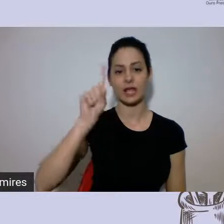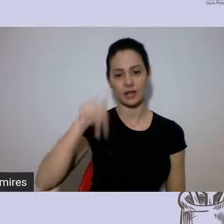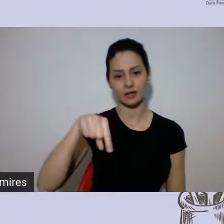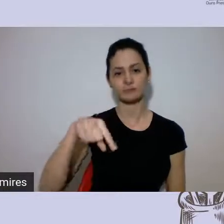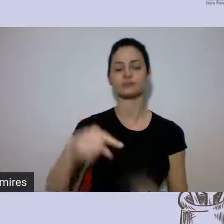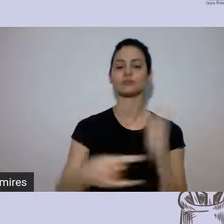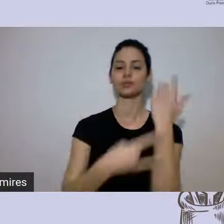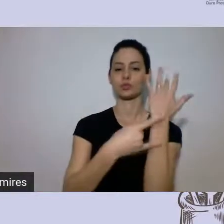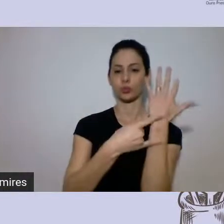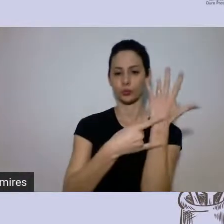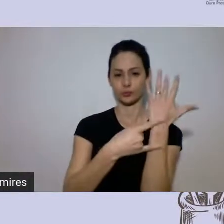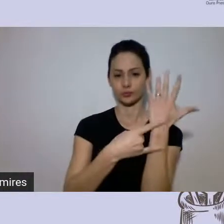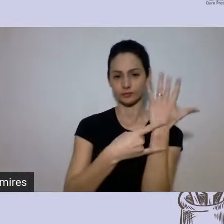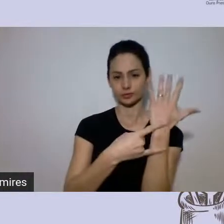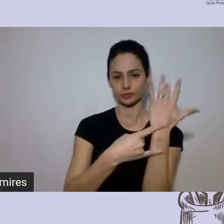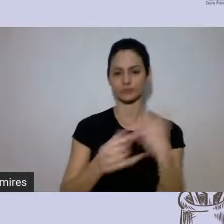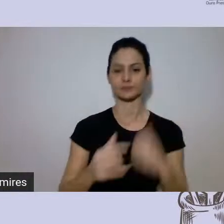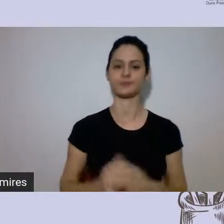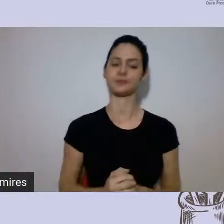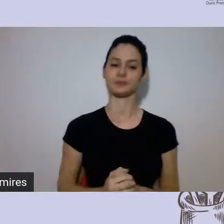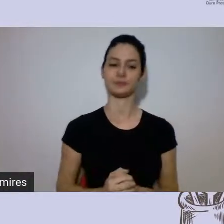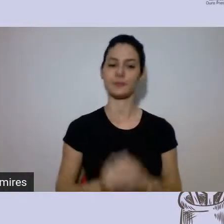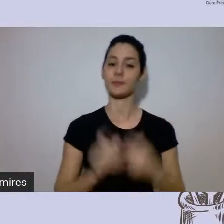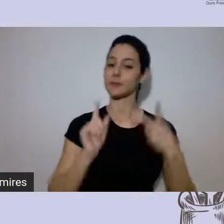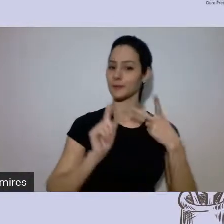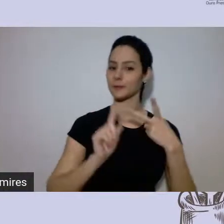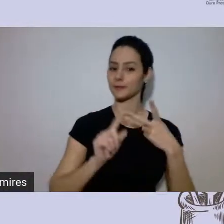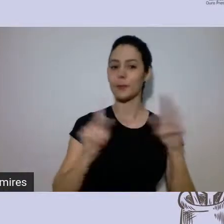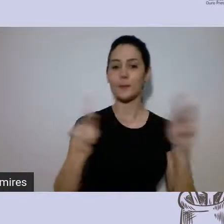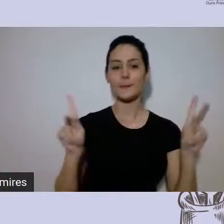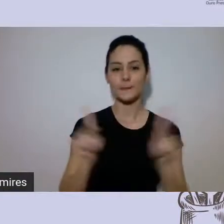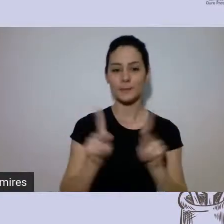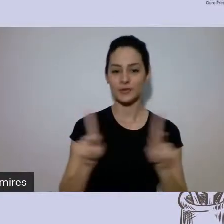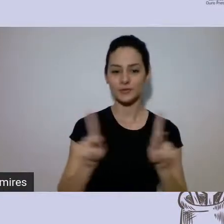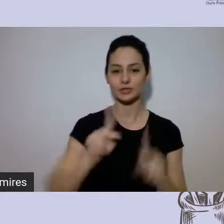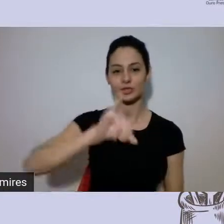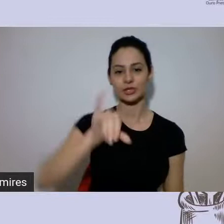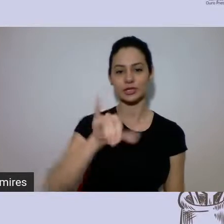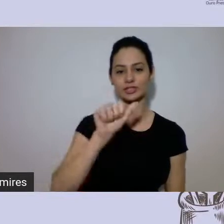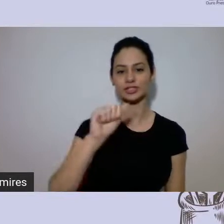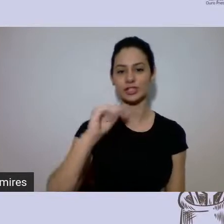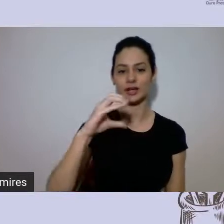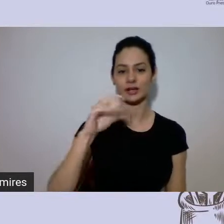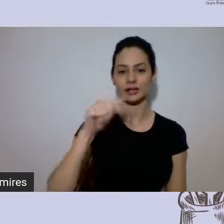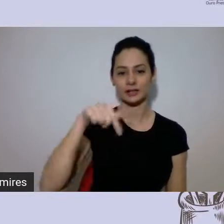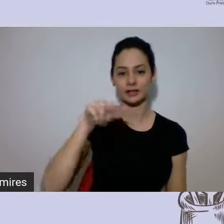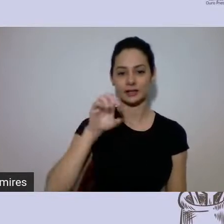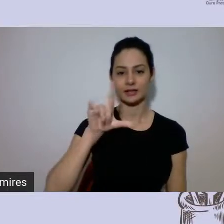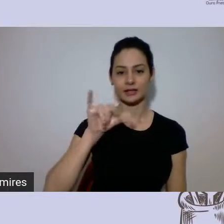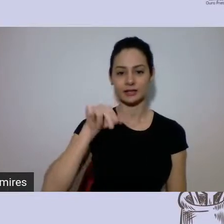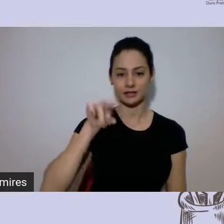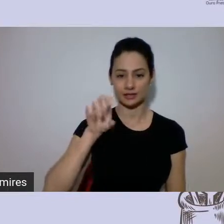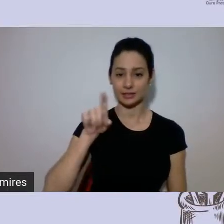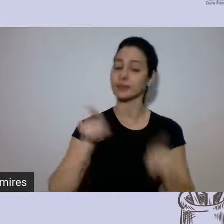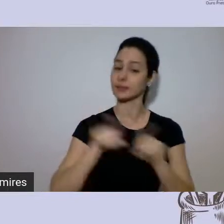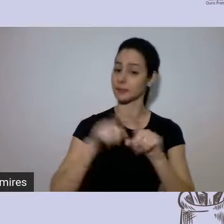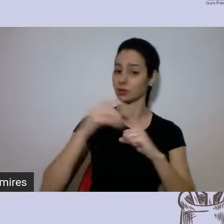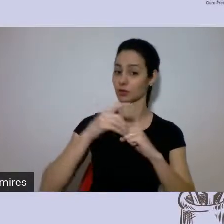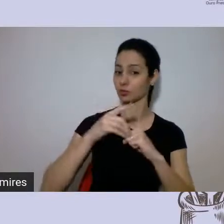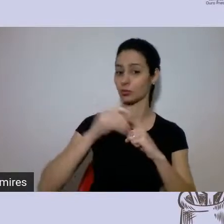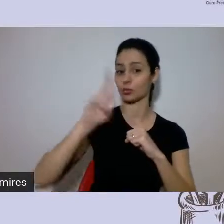Minas Gerais, a professora Jaqueline, né? Professora e doutora